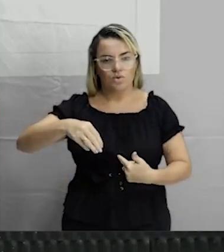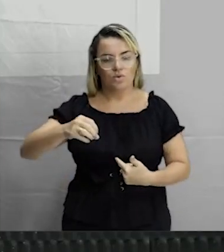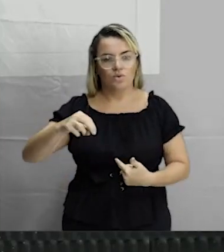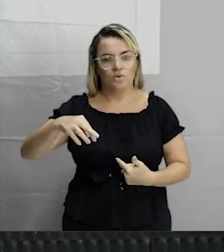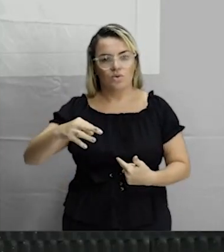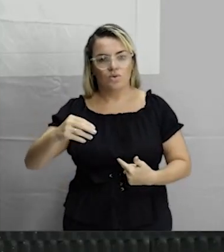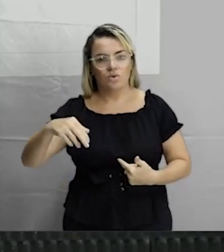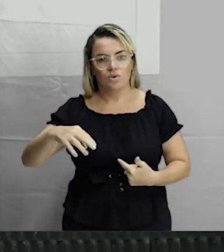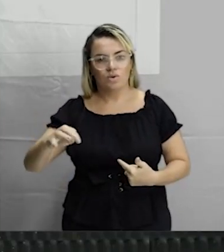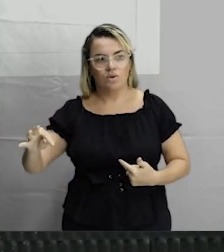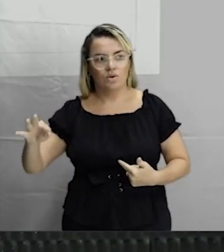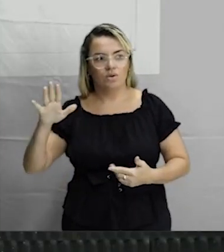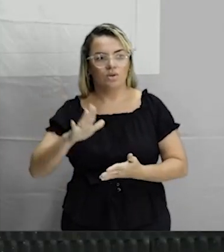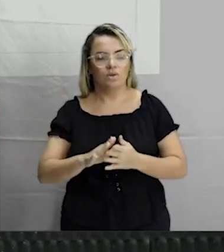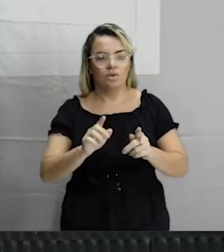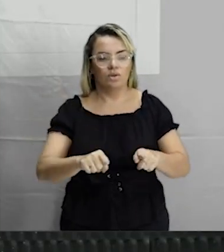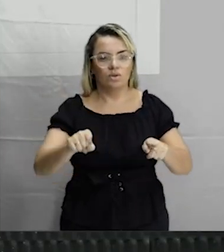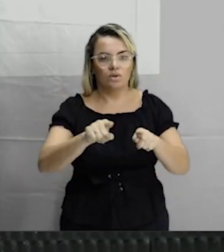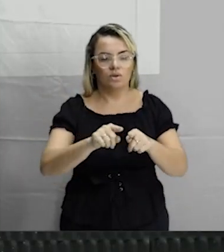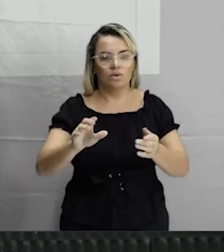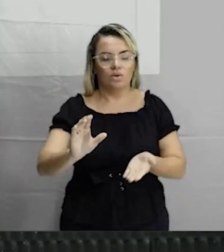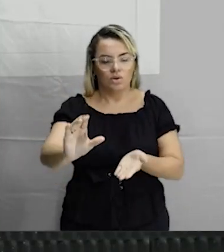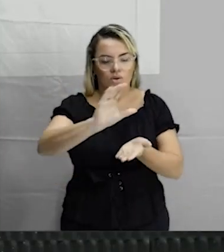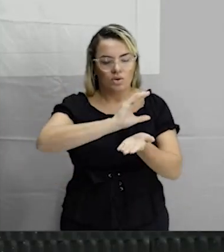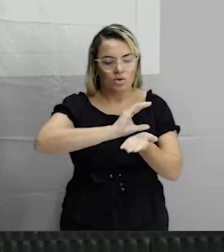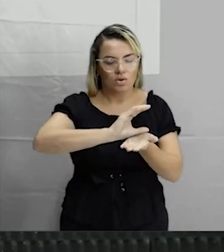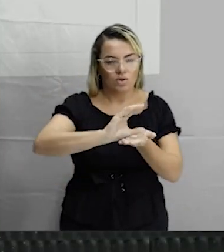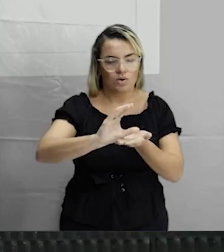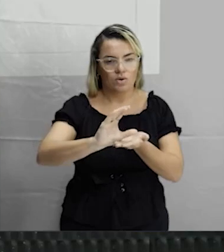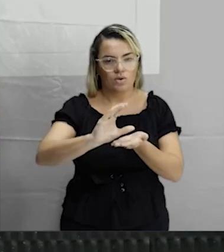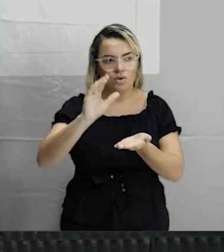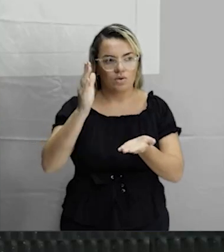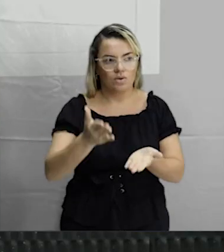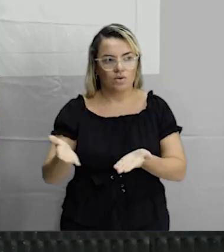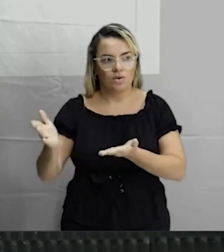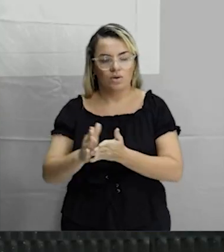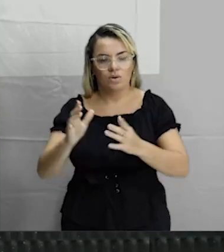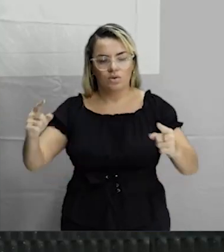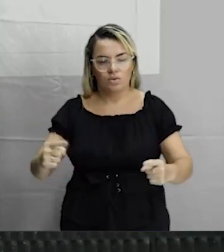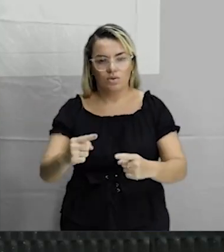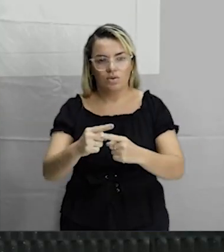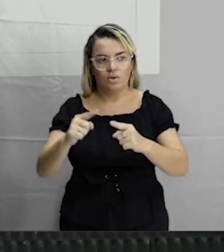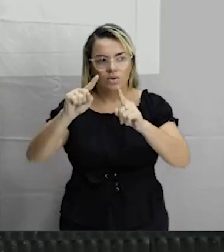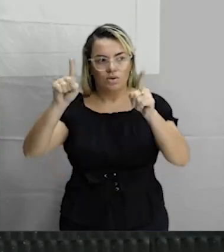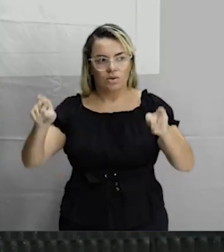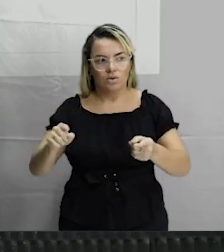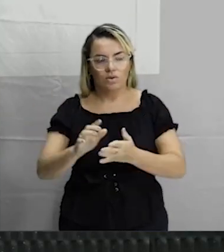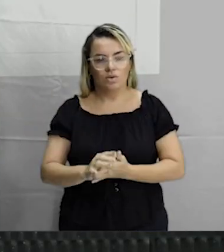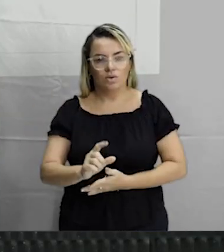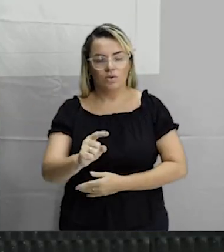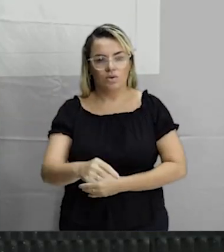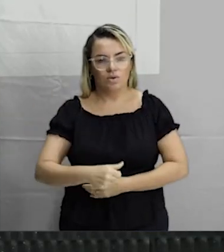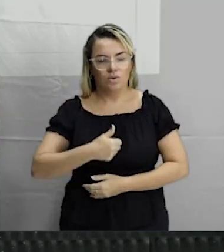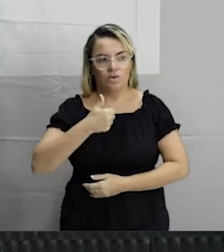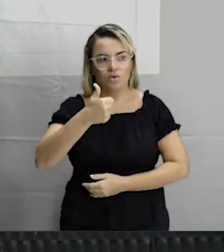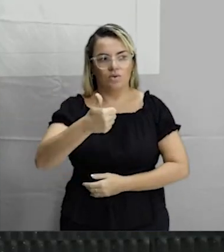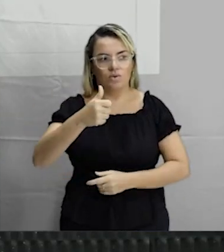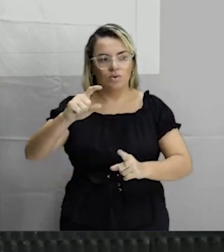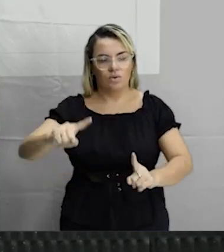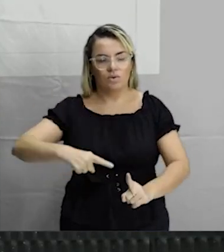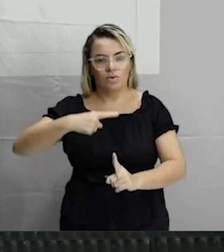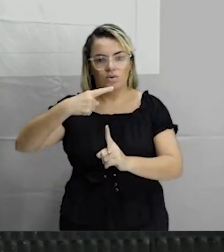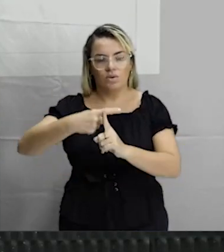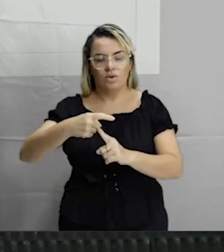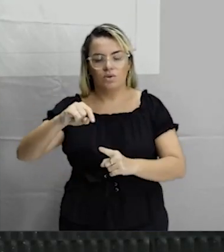o capital inicial, que vai multiplicar 1 mais o I, que é a taxa de